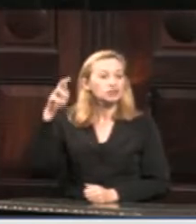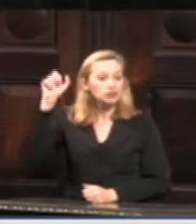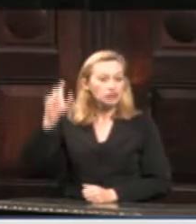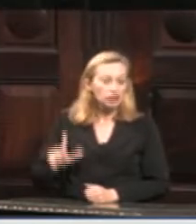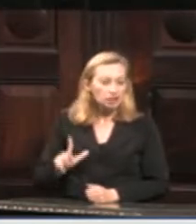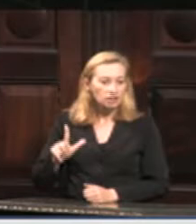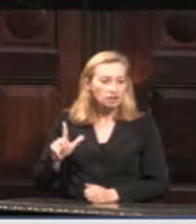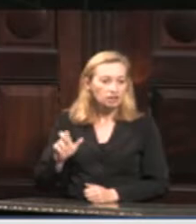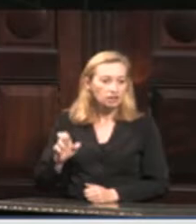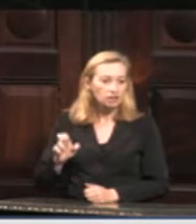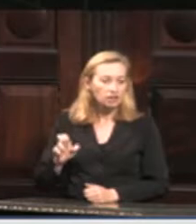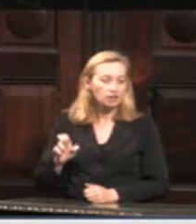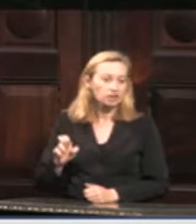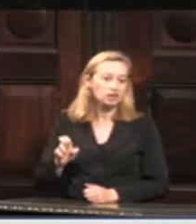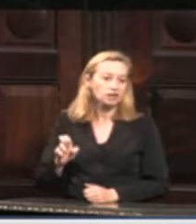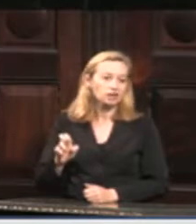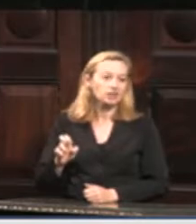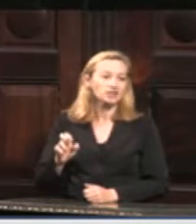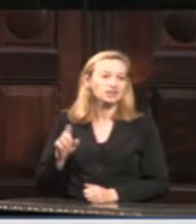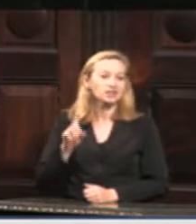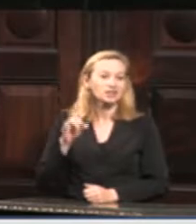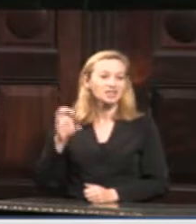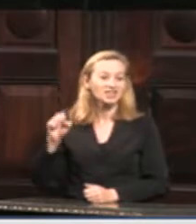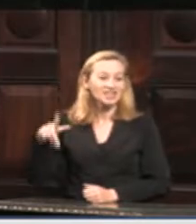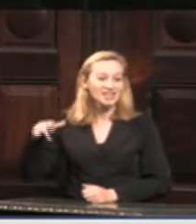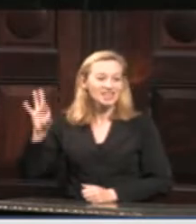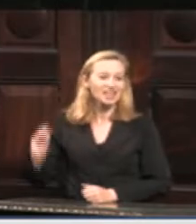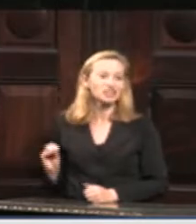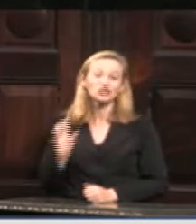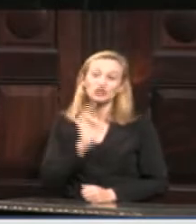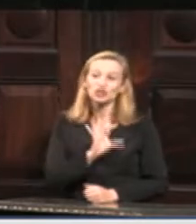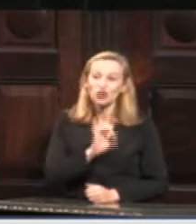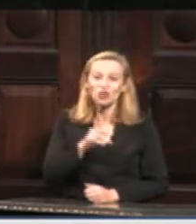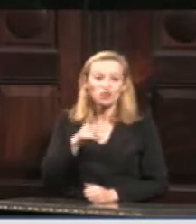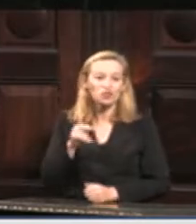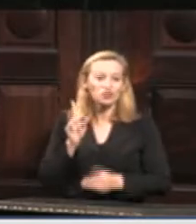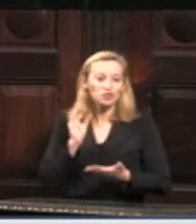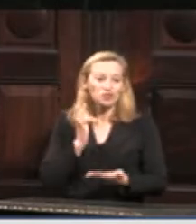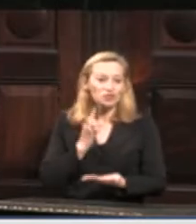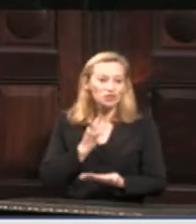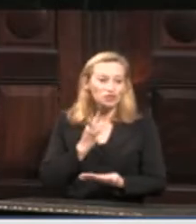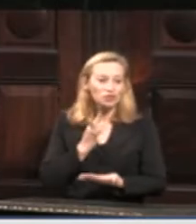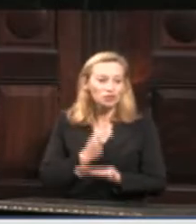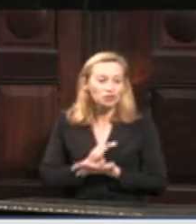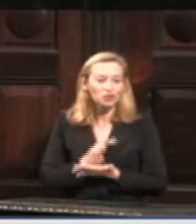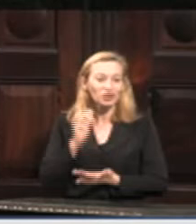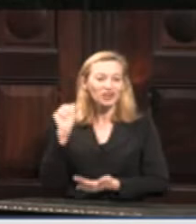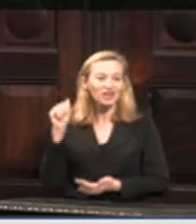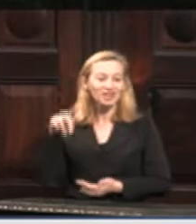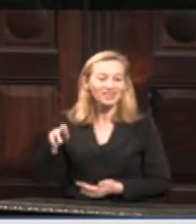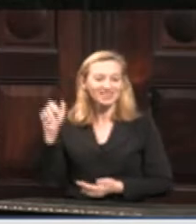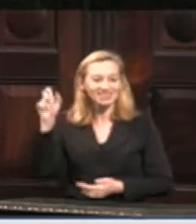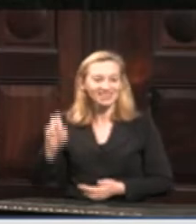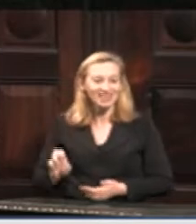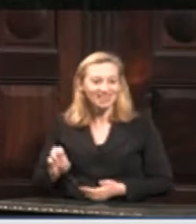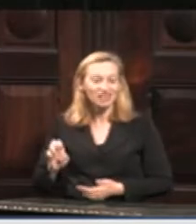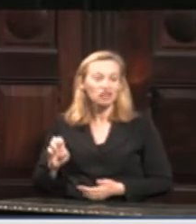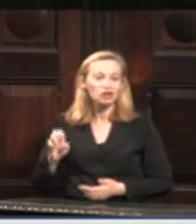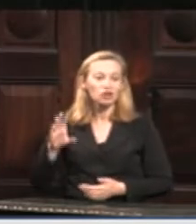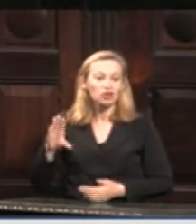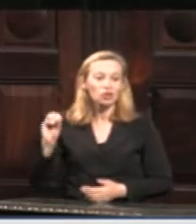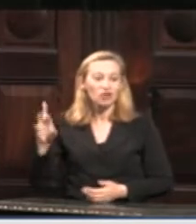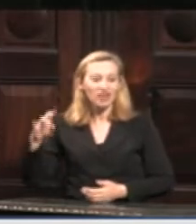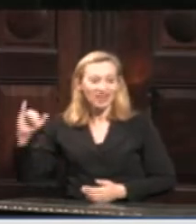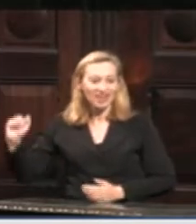Ceciliano, só faltou André Correia, para fechar os 3 Andrés. E o quarto, que o deputado Paulo